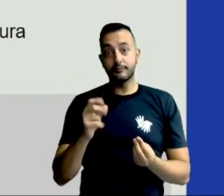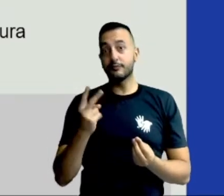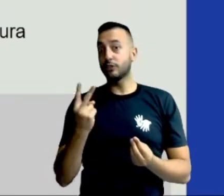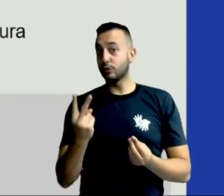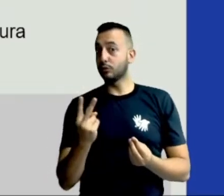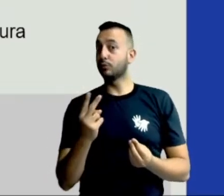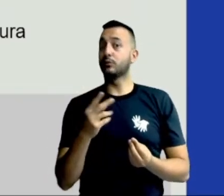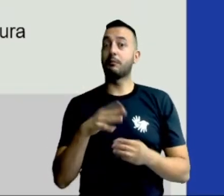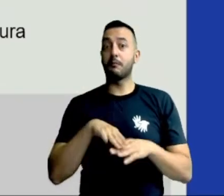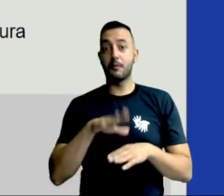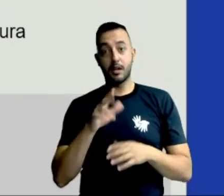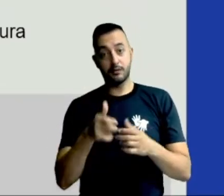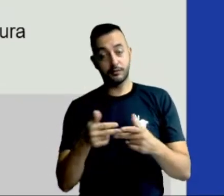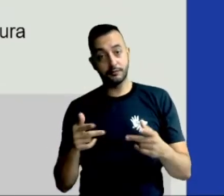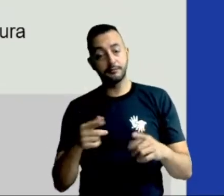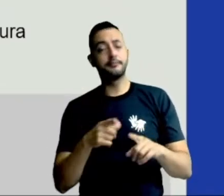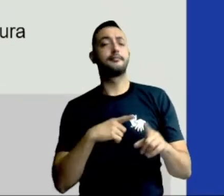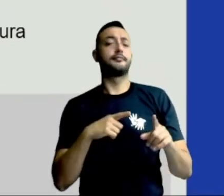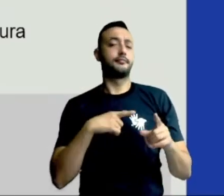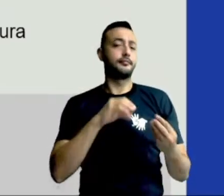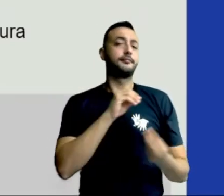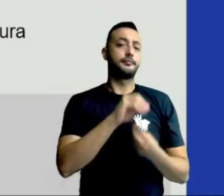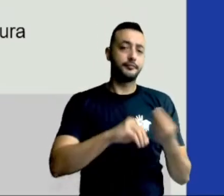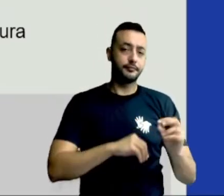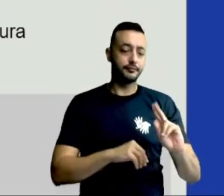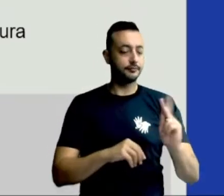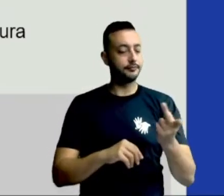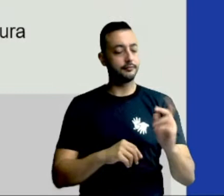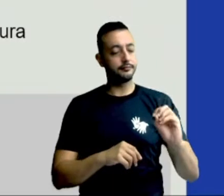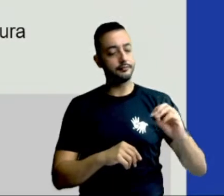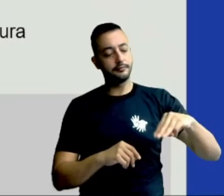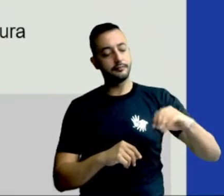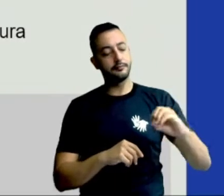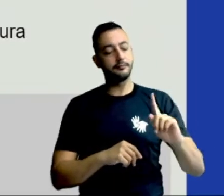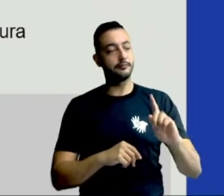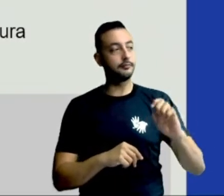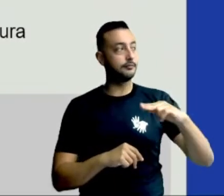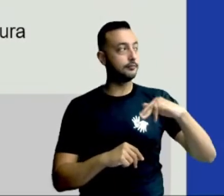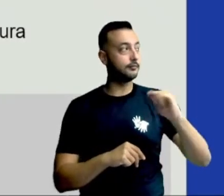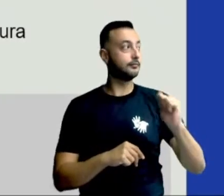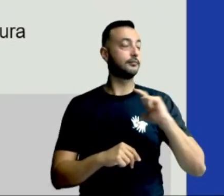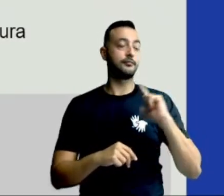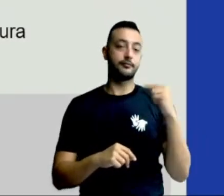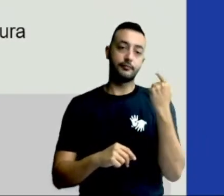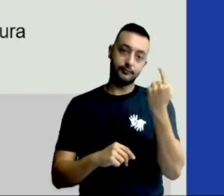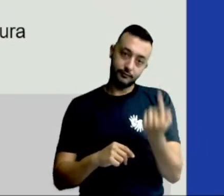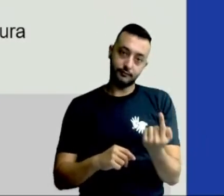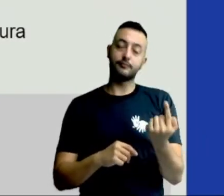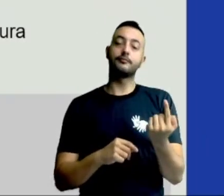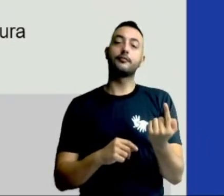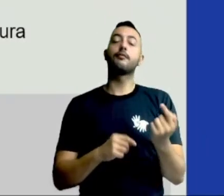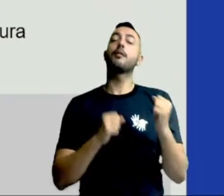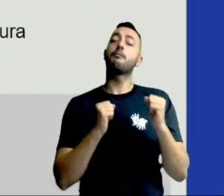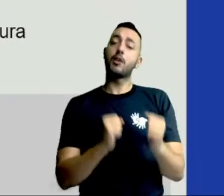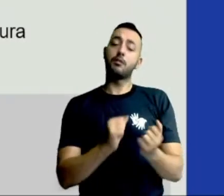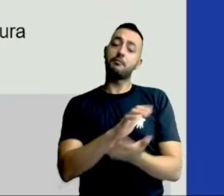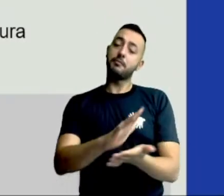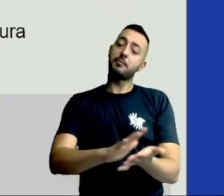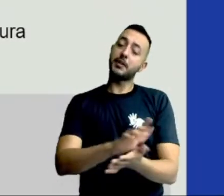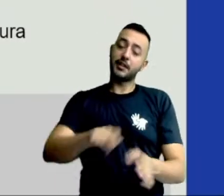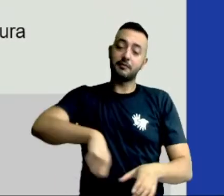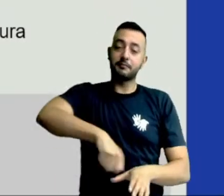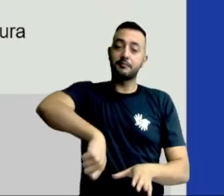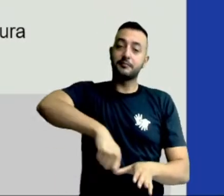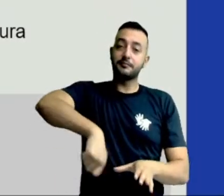fases nela. E tem mistura do tipo homogênea, com uma fase apenas, que pode ser o brigadeiro na